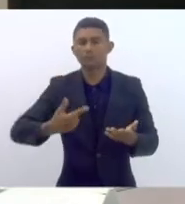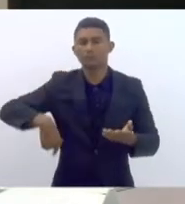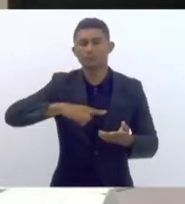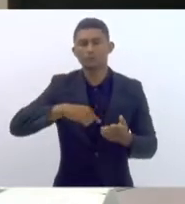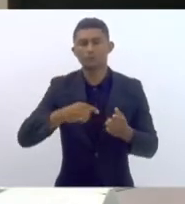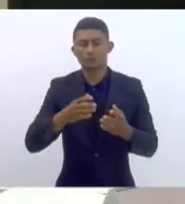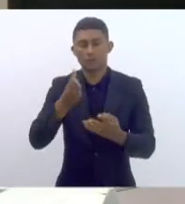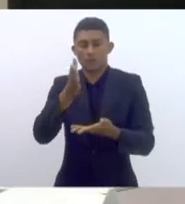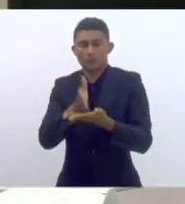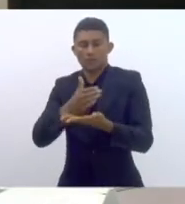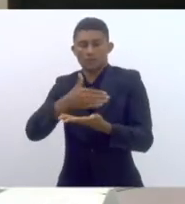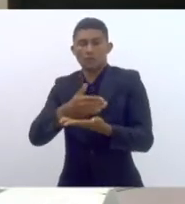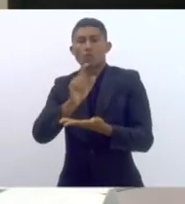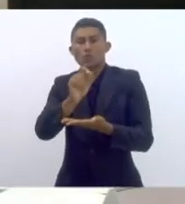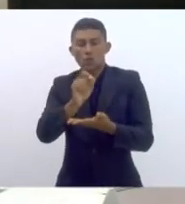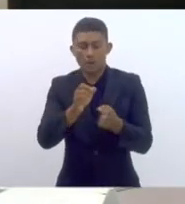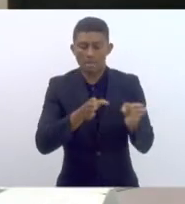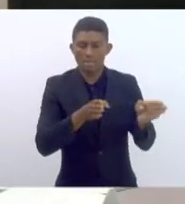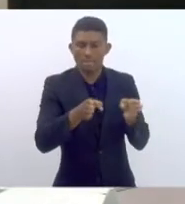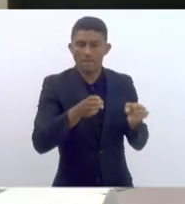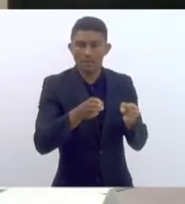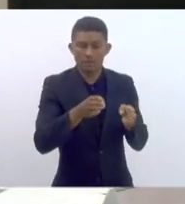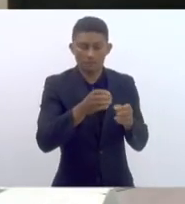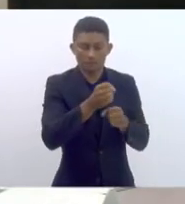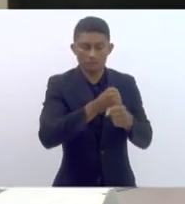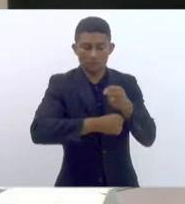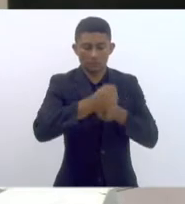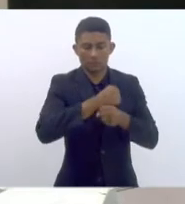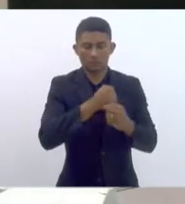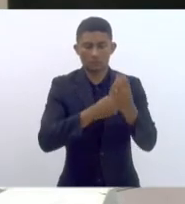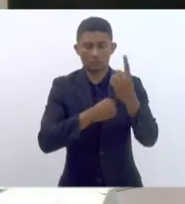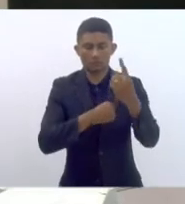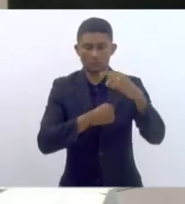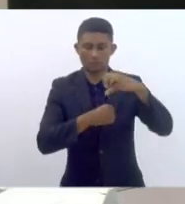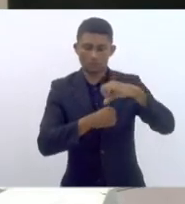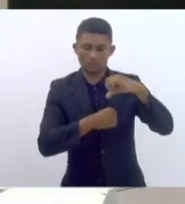período de 98 a 2013,